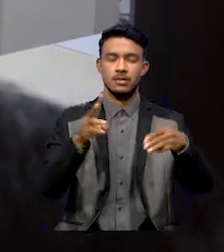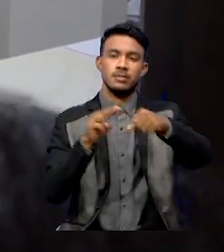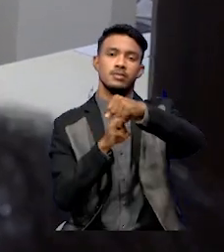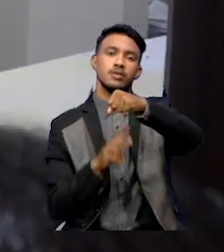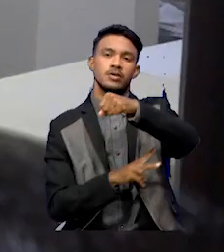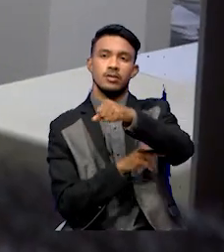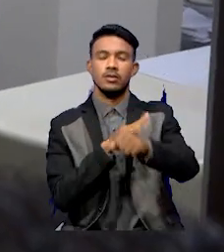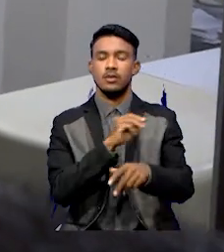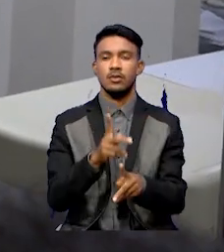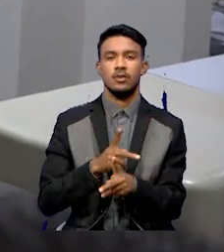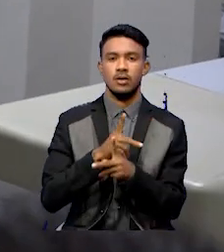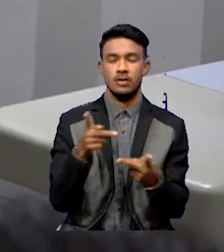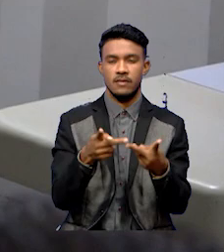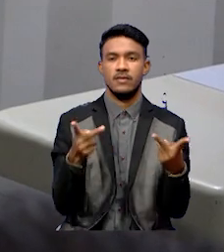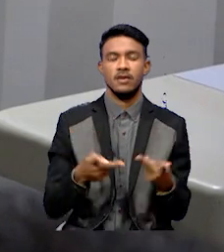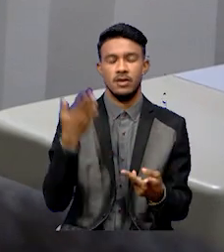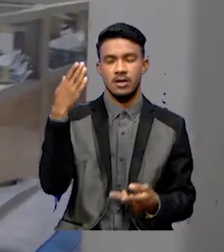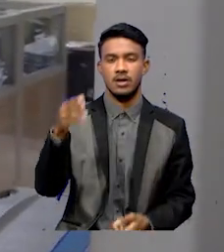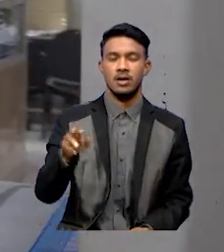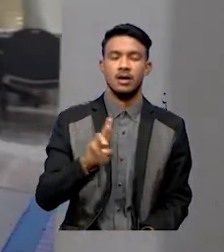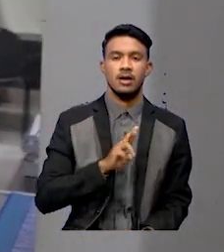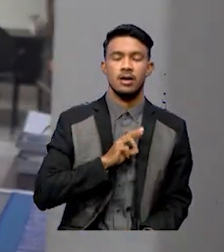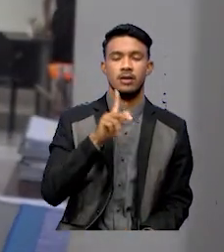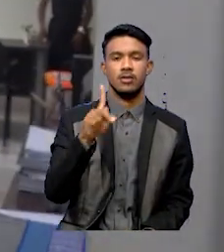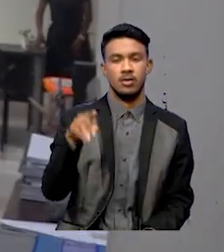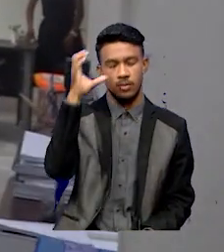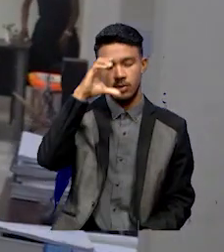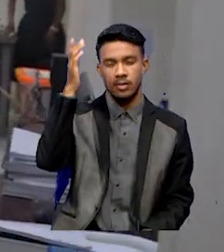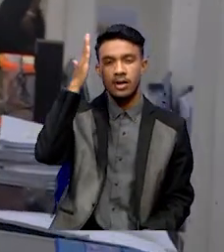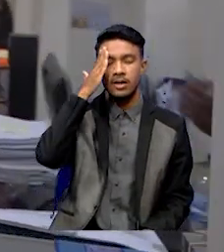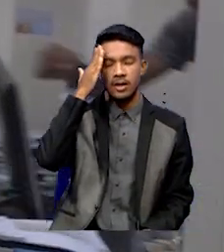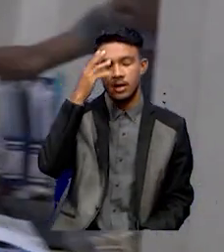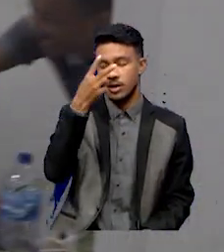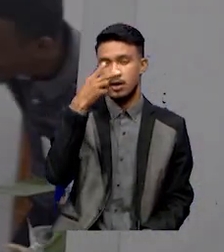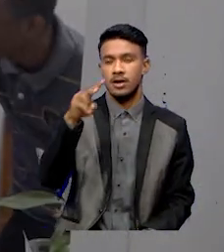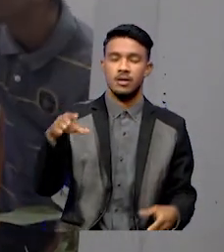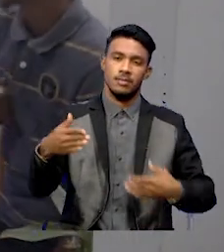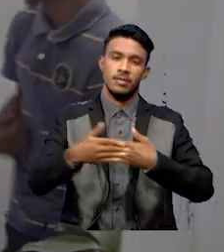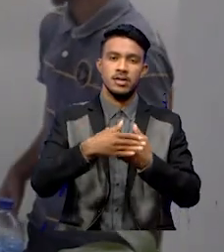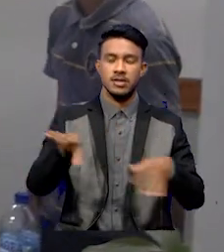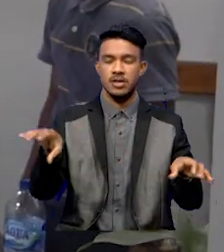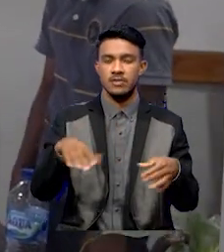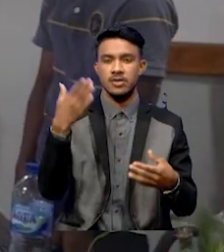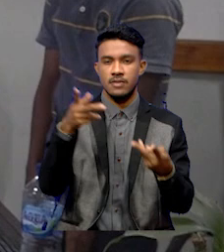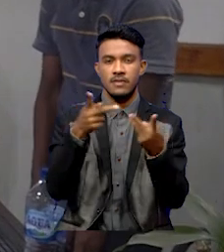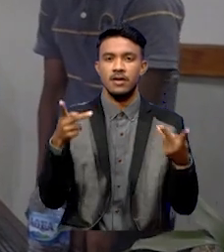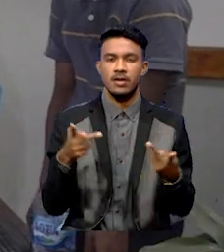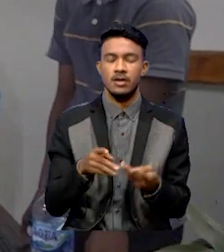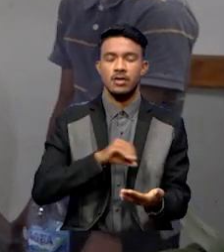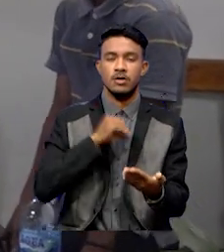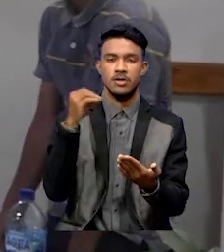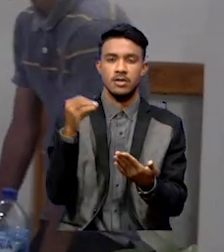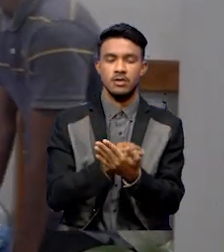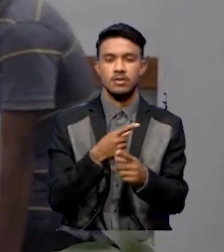de cheias, e a Raikoto, o Rodibuca Atene, no Haré Basic Serviço, Rússi Direção refere. Objetivo Rússi visita,